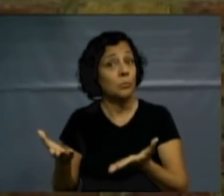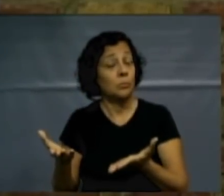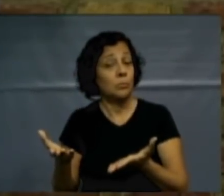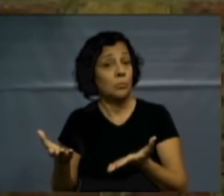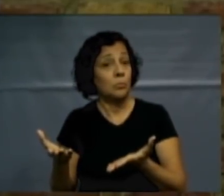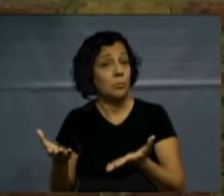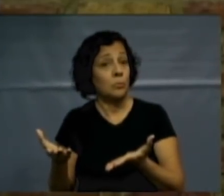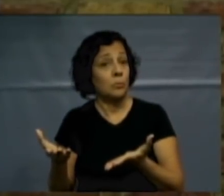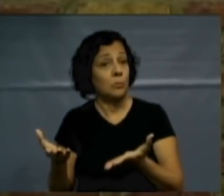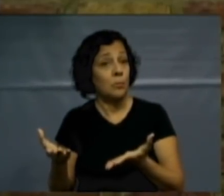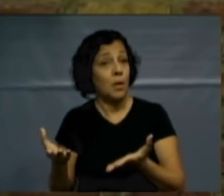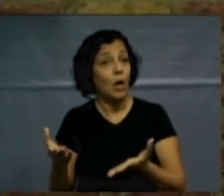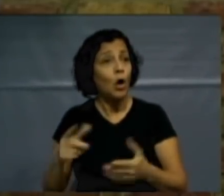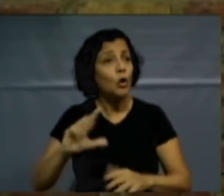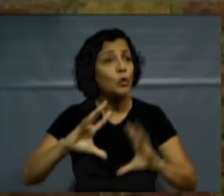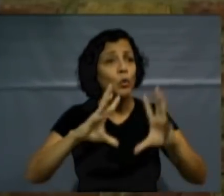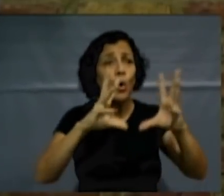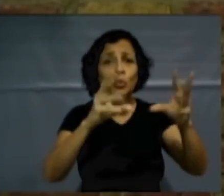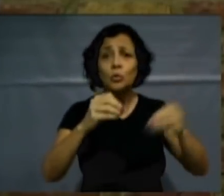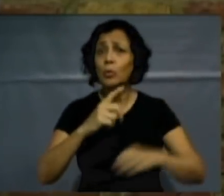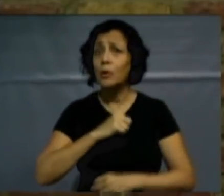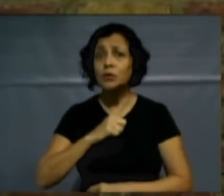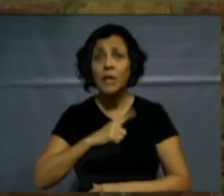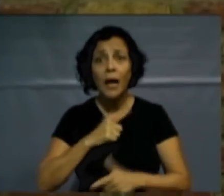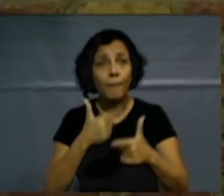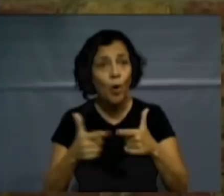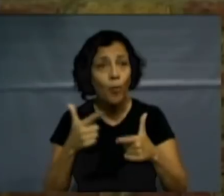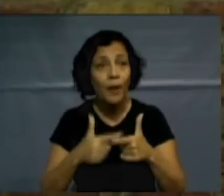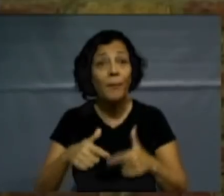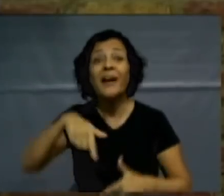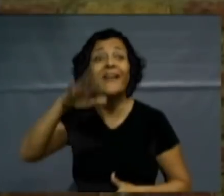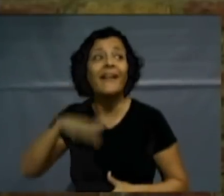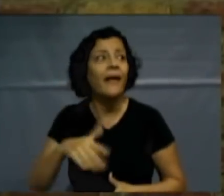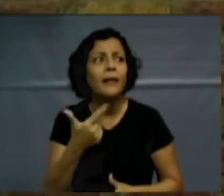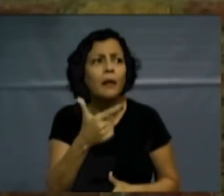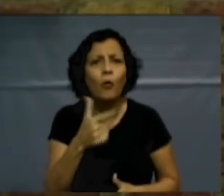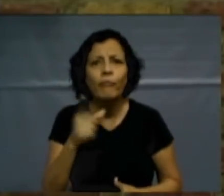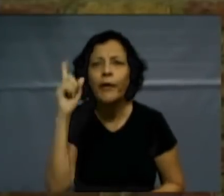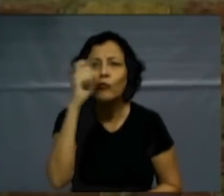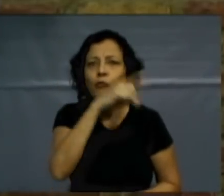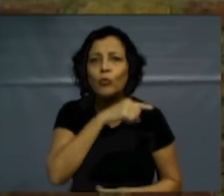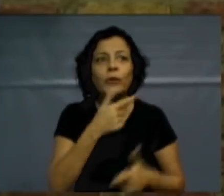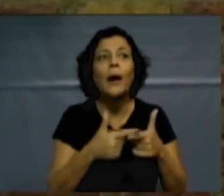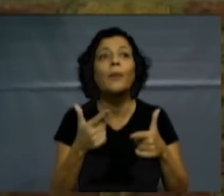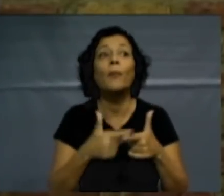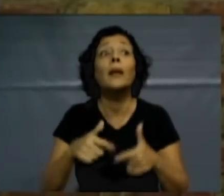Óbvio, todos nós temos problemas, quem é que não tem problema? Quem é que não tem dificuldade?